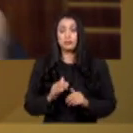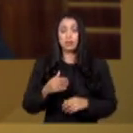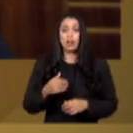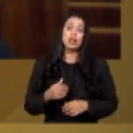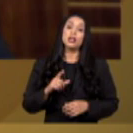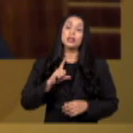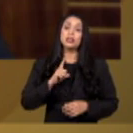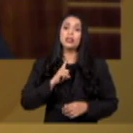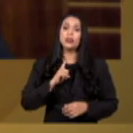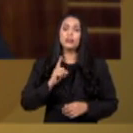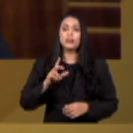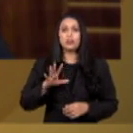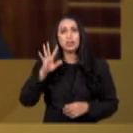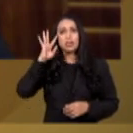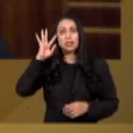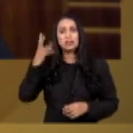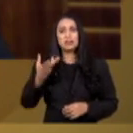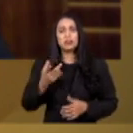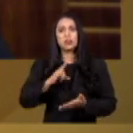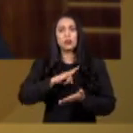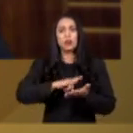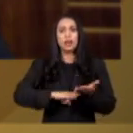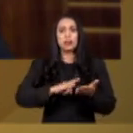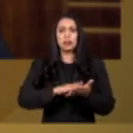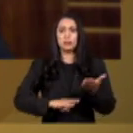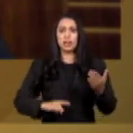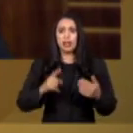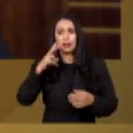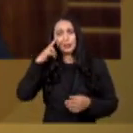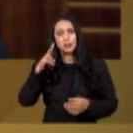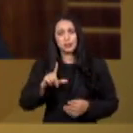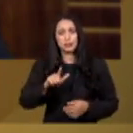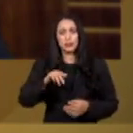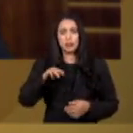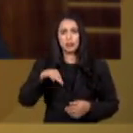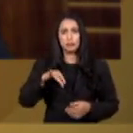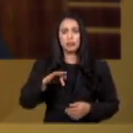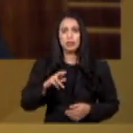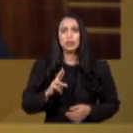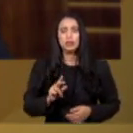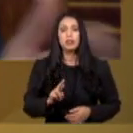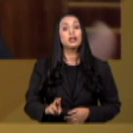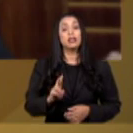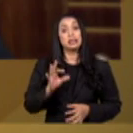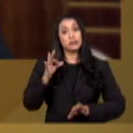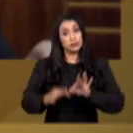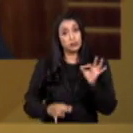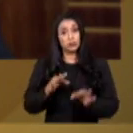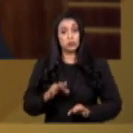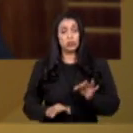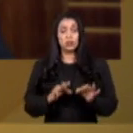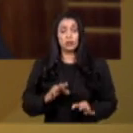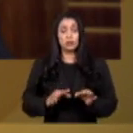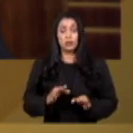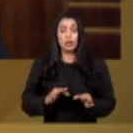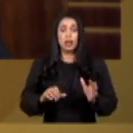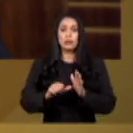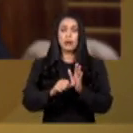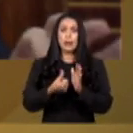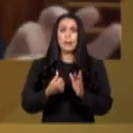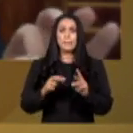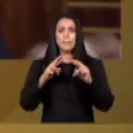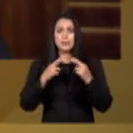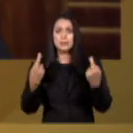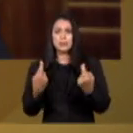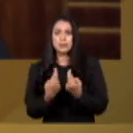não serviu para suspender a execução pode ser possível me